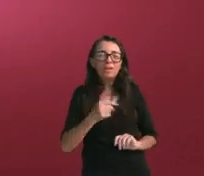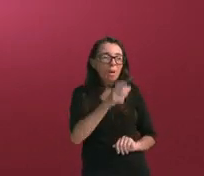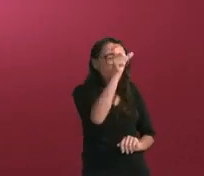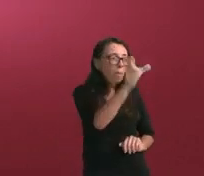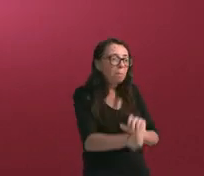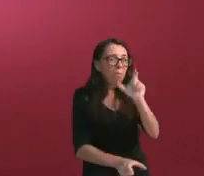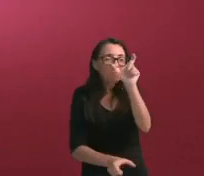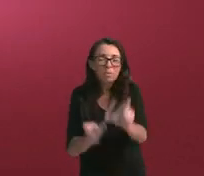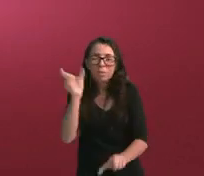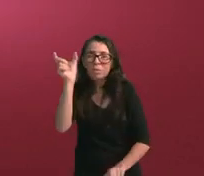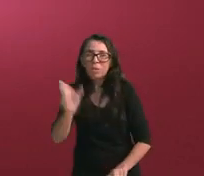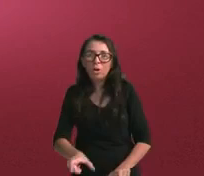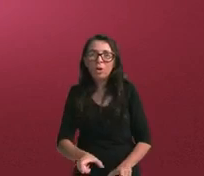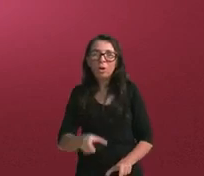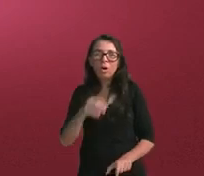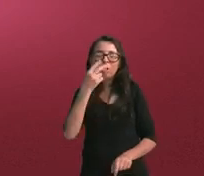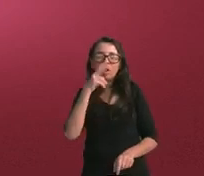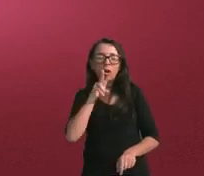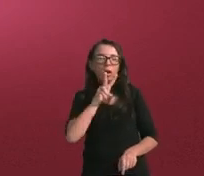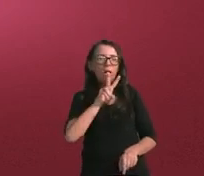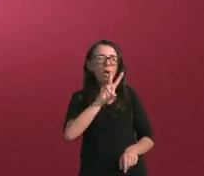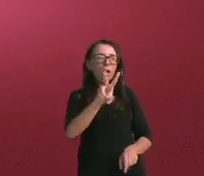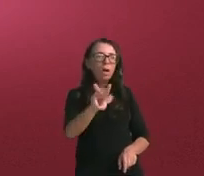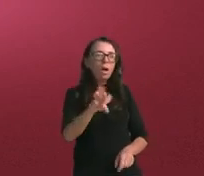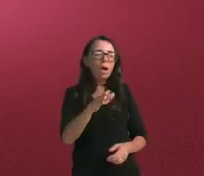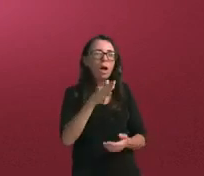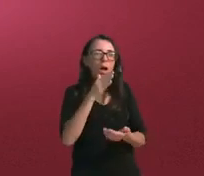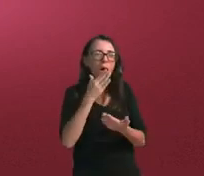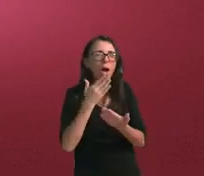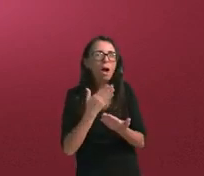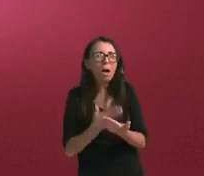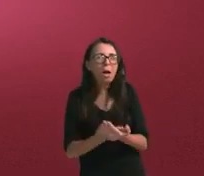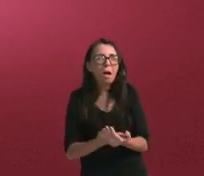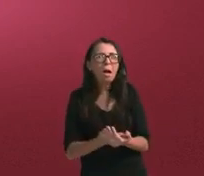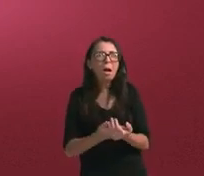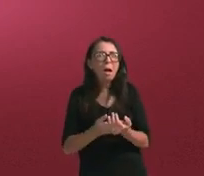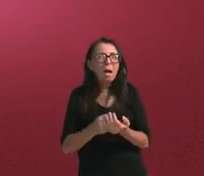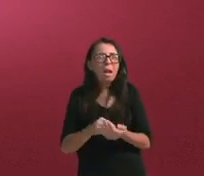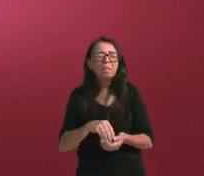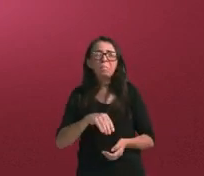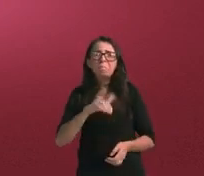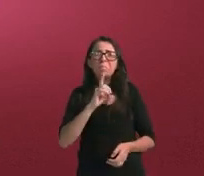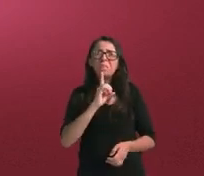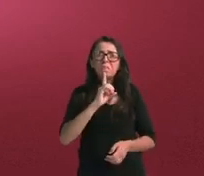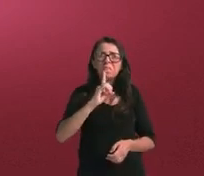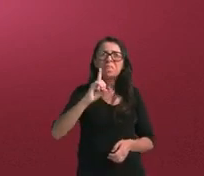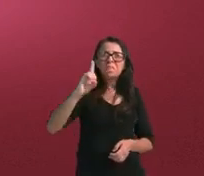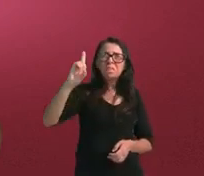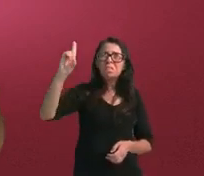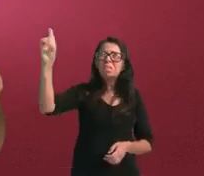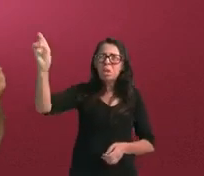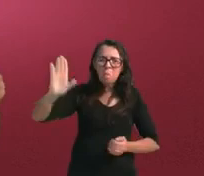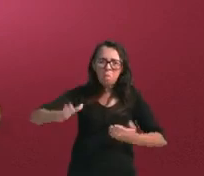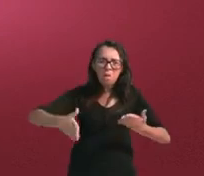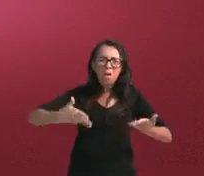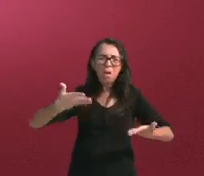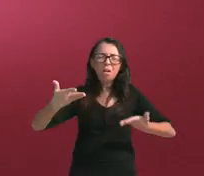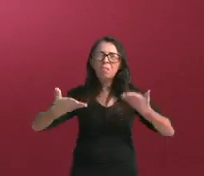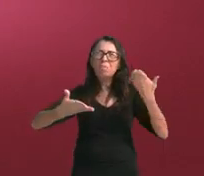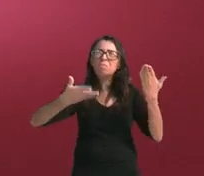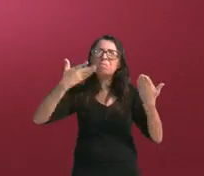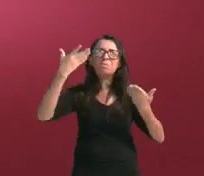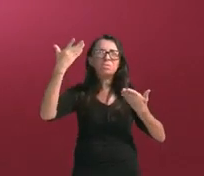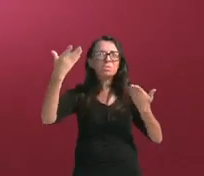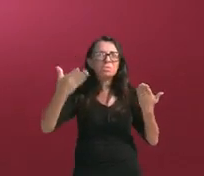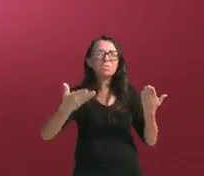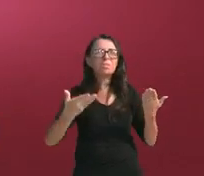Então, quando Deus nos dá uma tarefa, nos dá um caminho para realizar para Ele, para